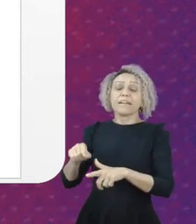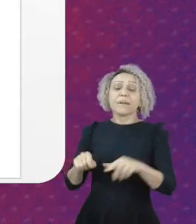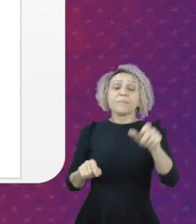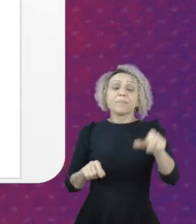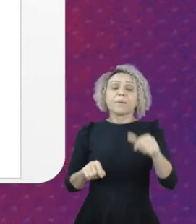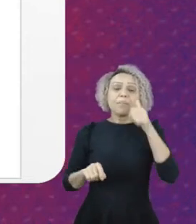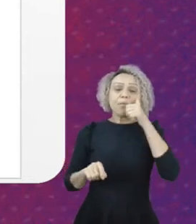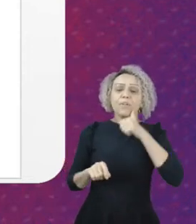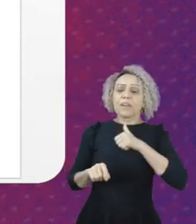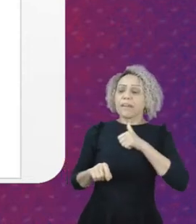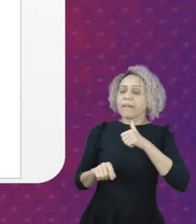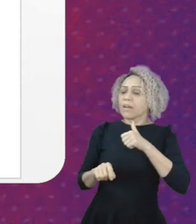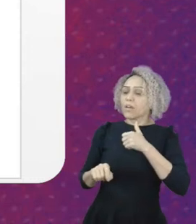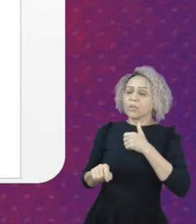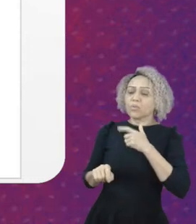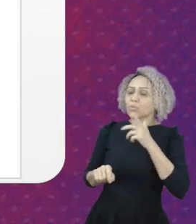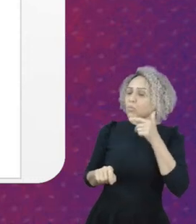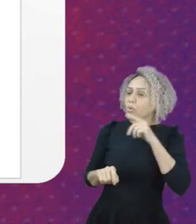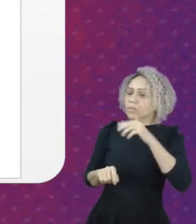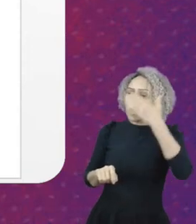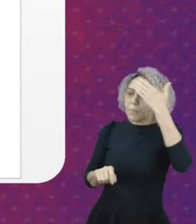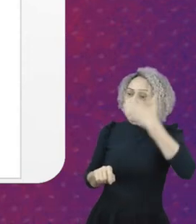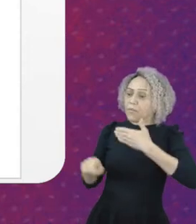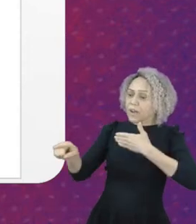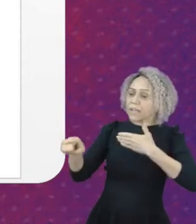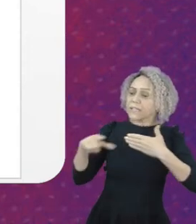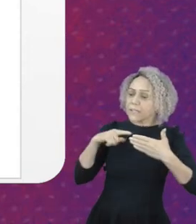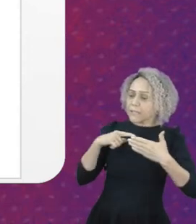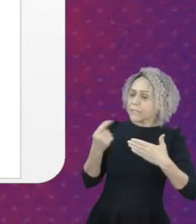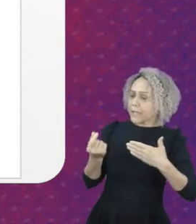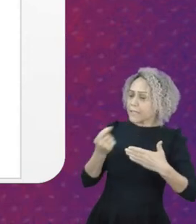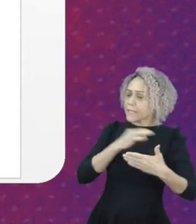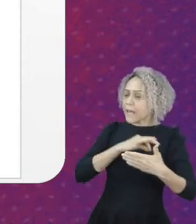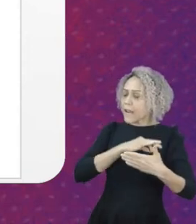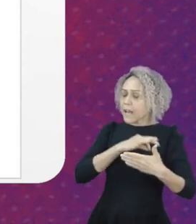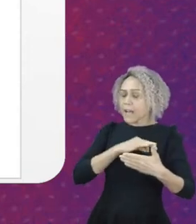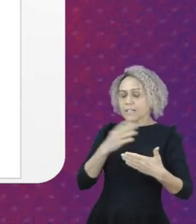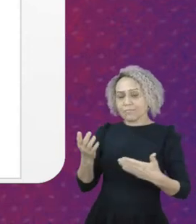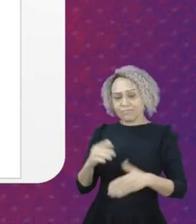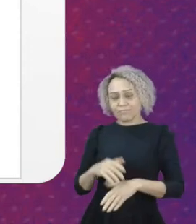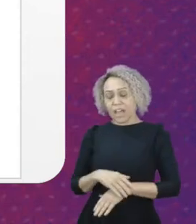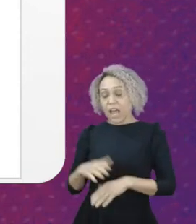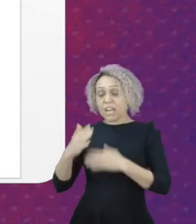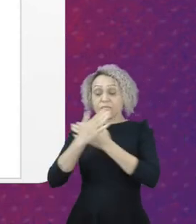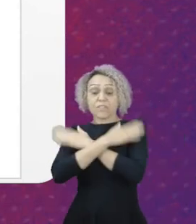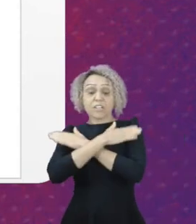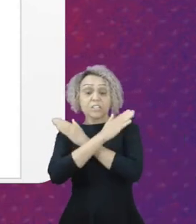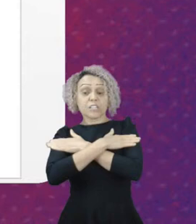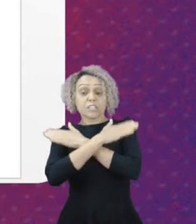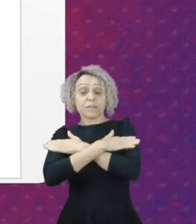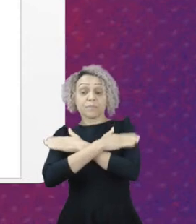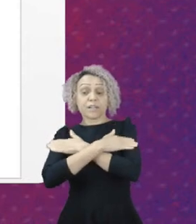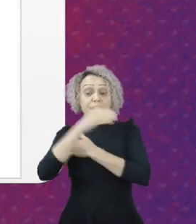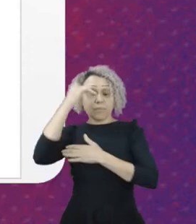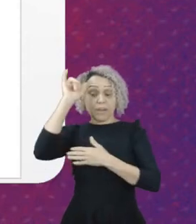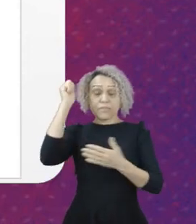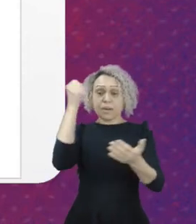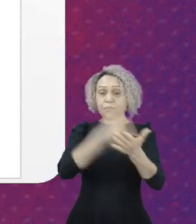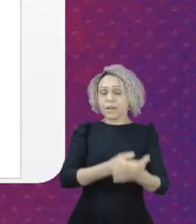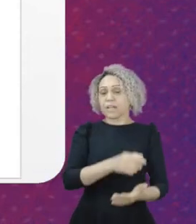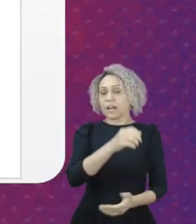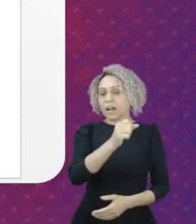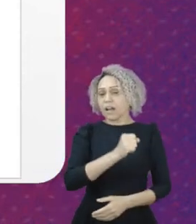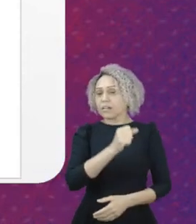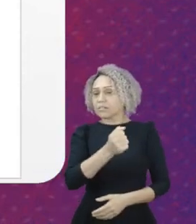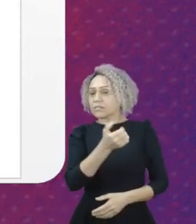renda familiar daquela pessoa para pedir a pensão. O uso de recursos econômicos da pessoa idosa,